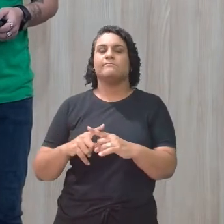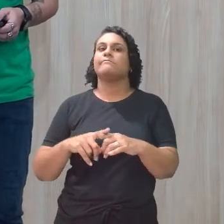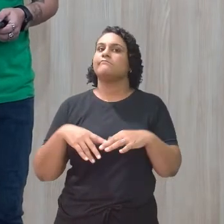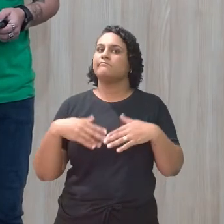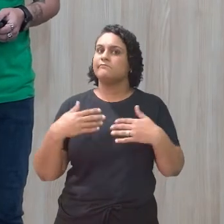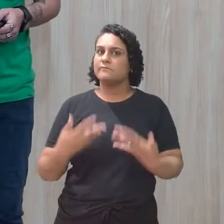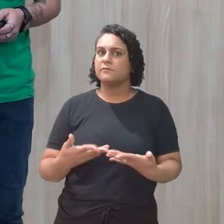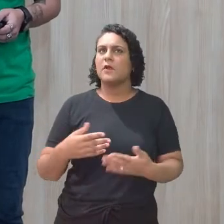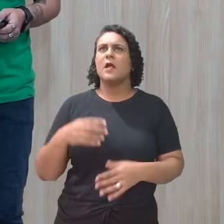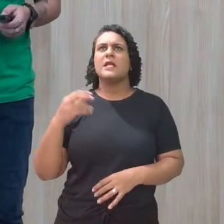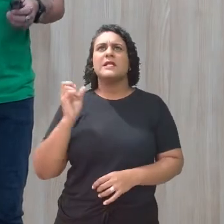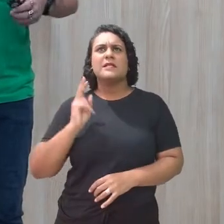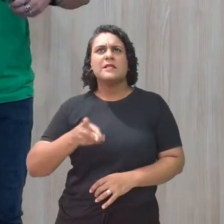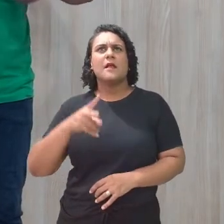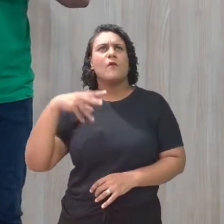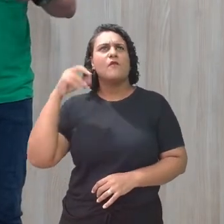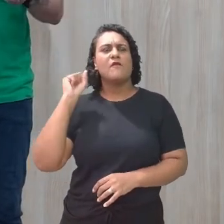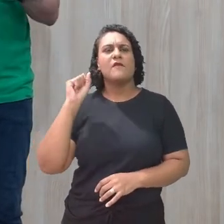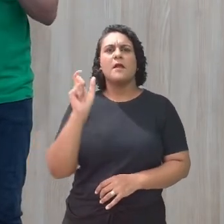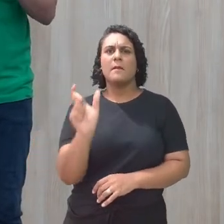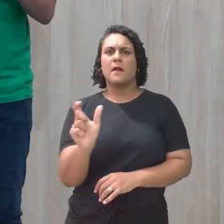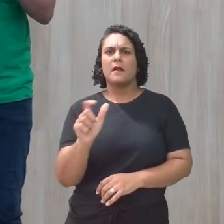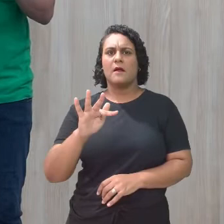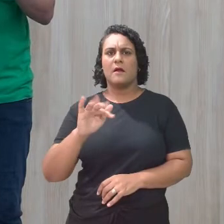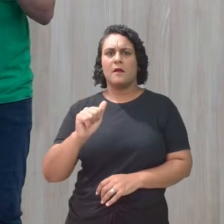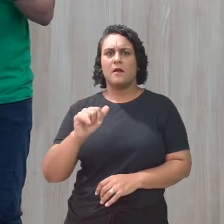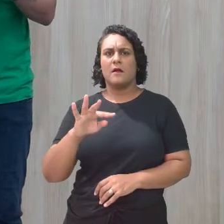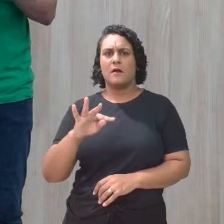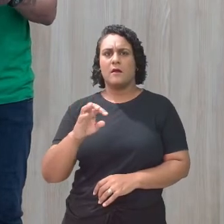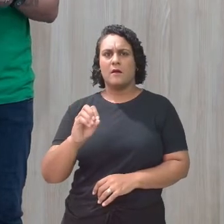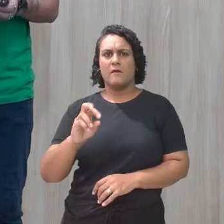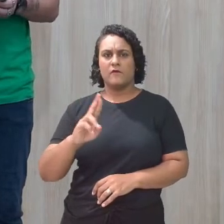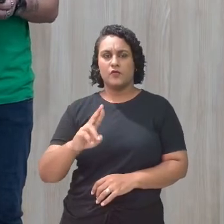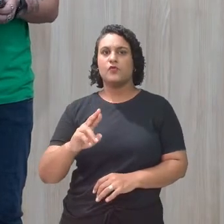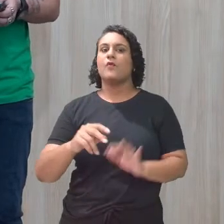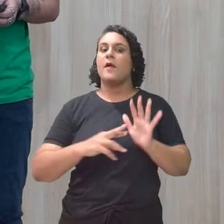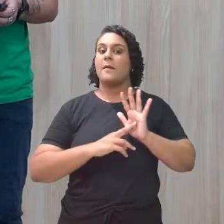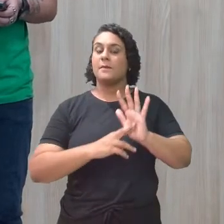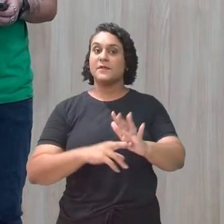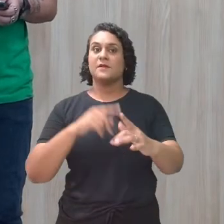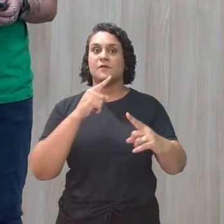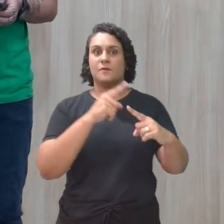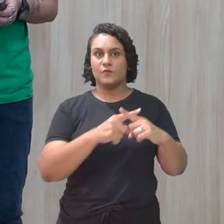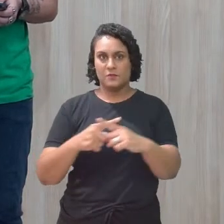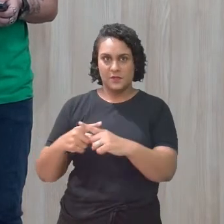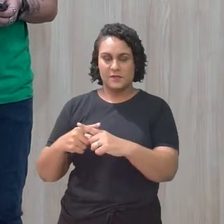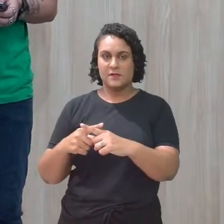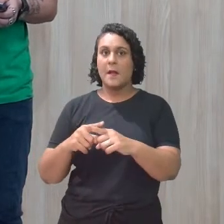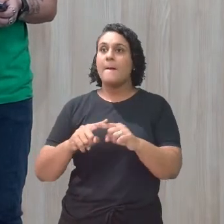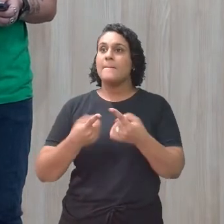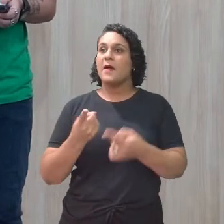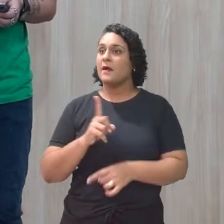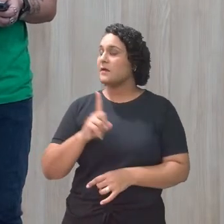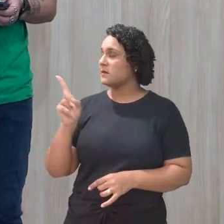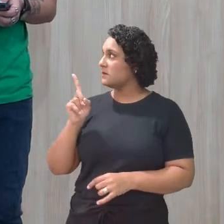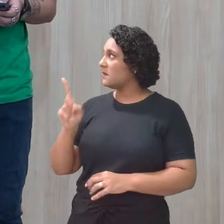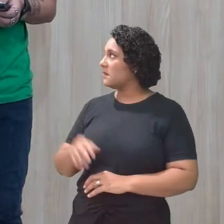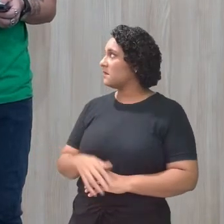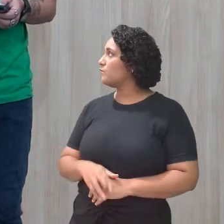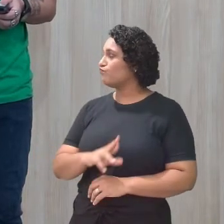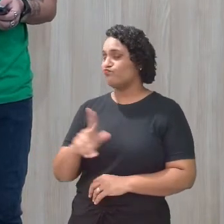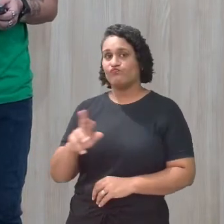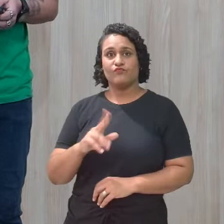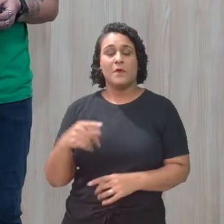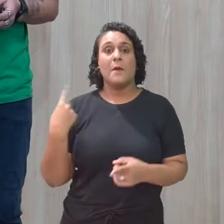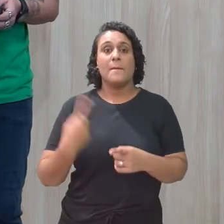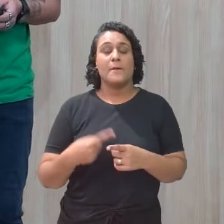vez que escutar a palavra fator, significa que está representando uma multiplicação. Só que essa daí não serve, né? Porque essa